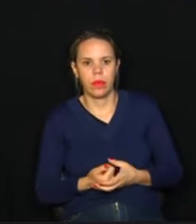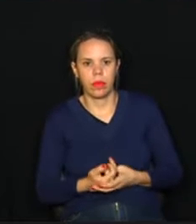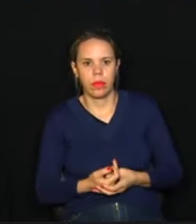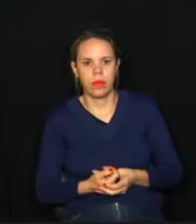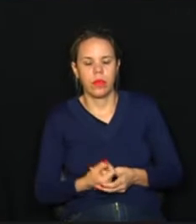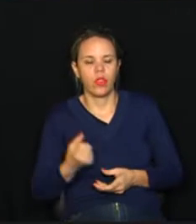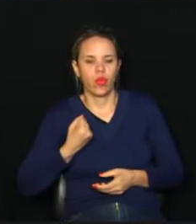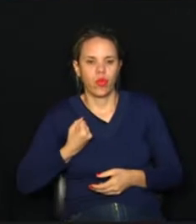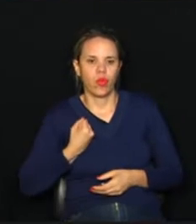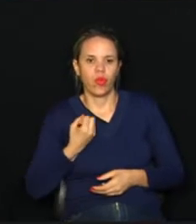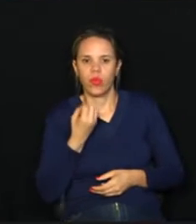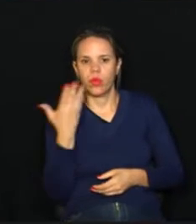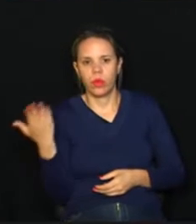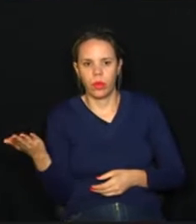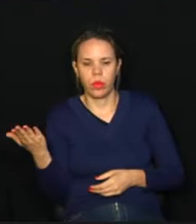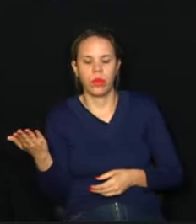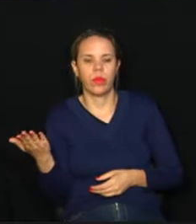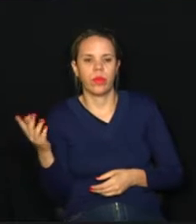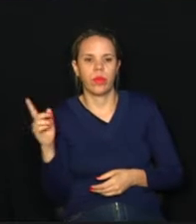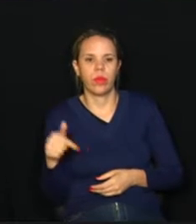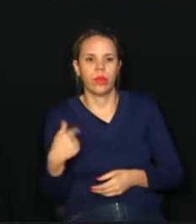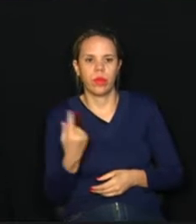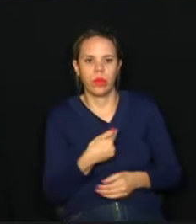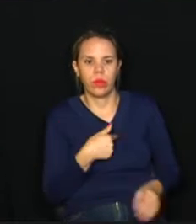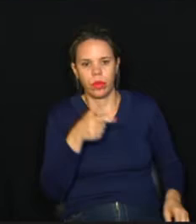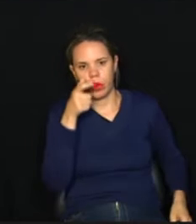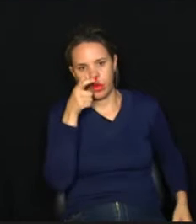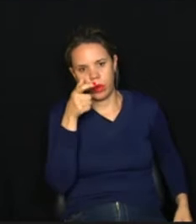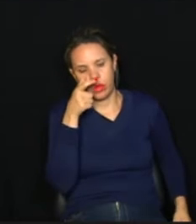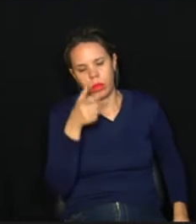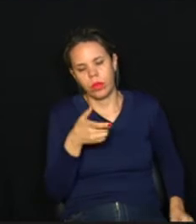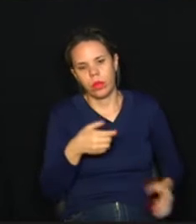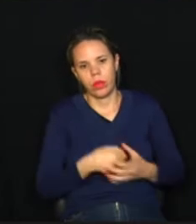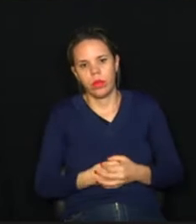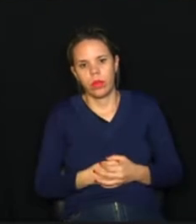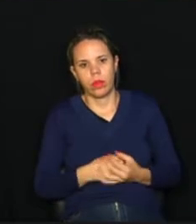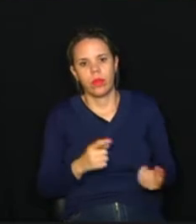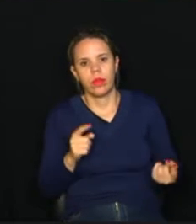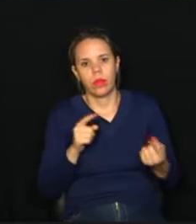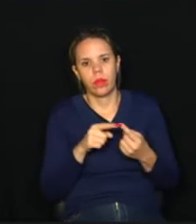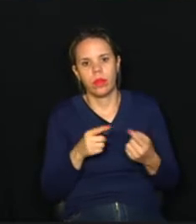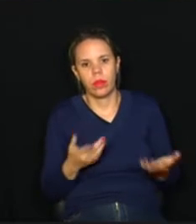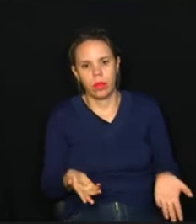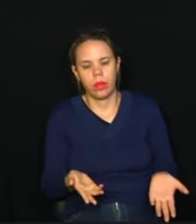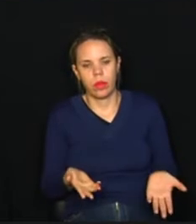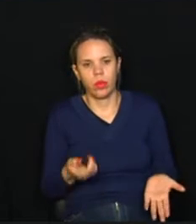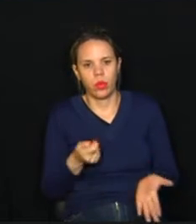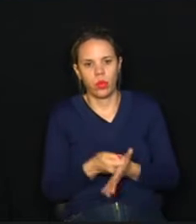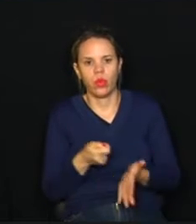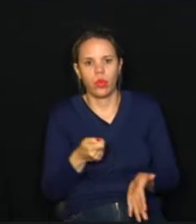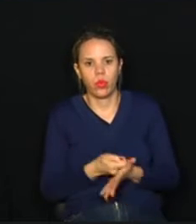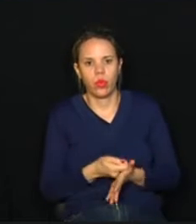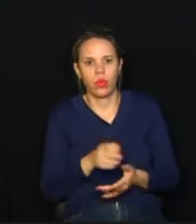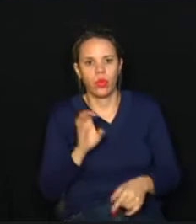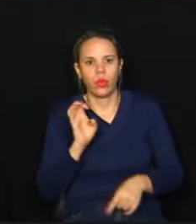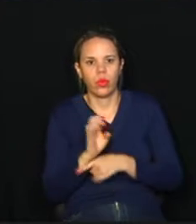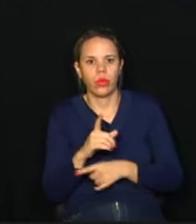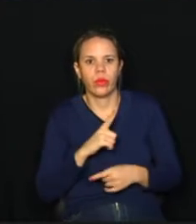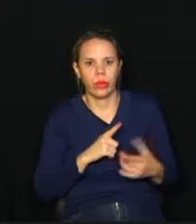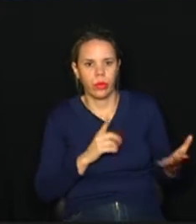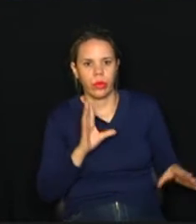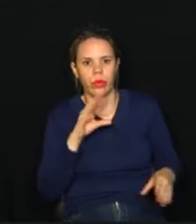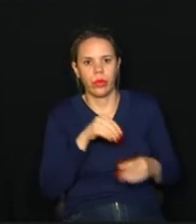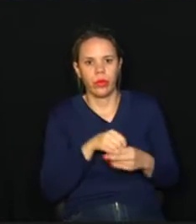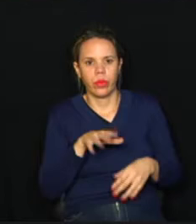número bom. Mas se a gente vê as missões, as obrigações que o Estado tem dentro